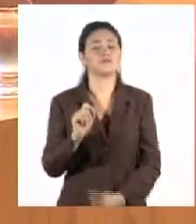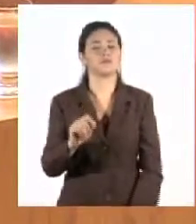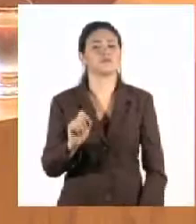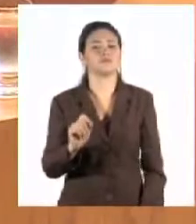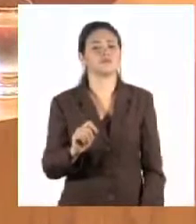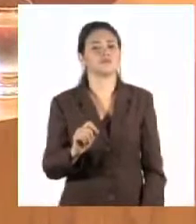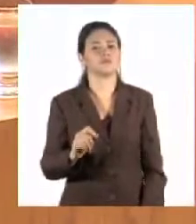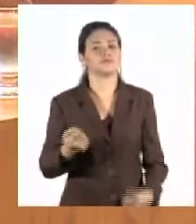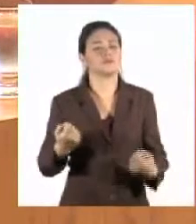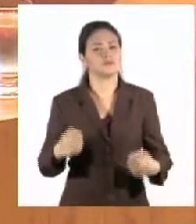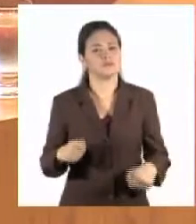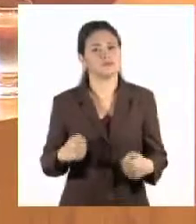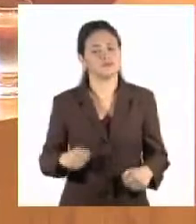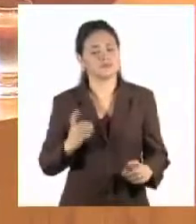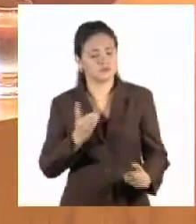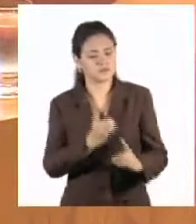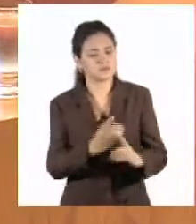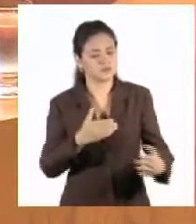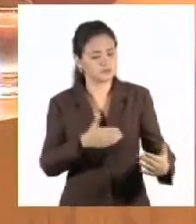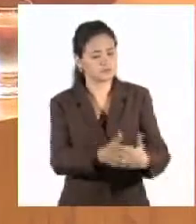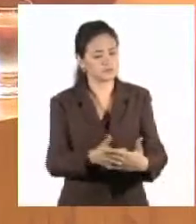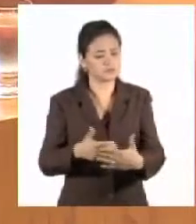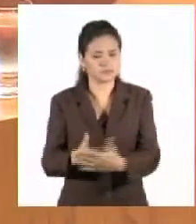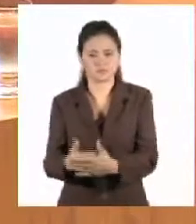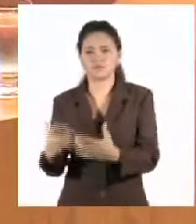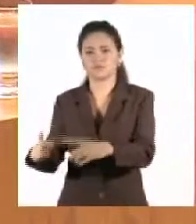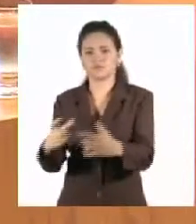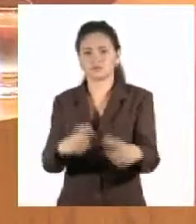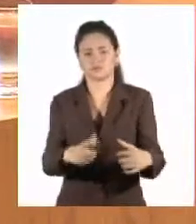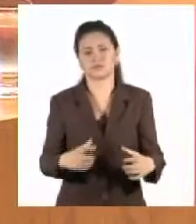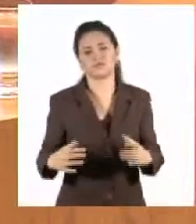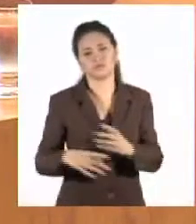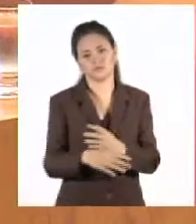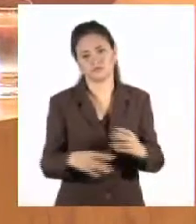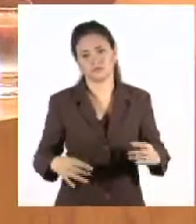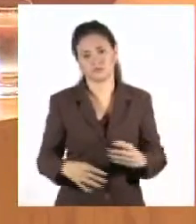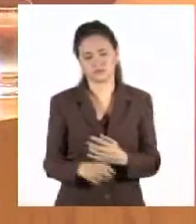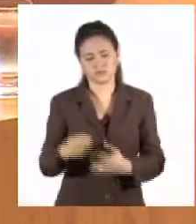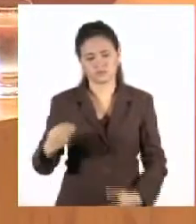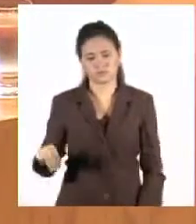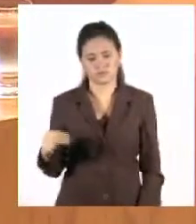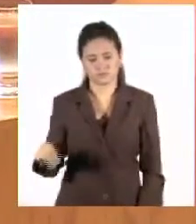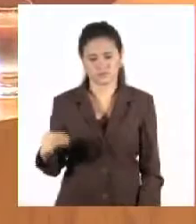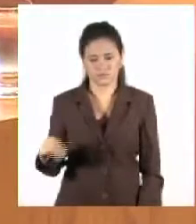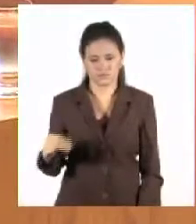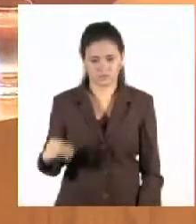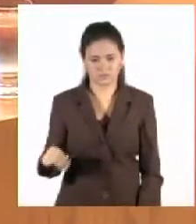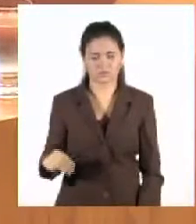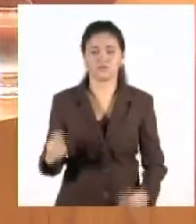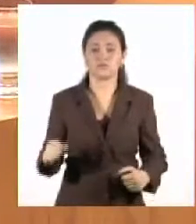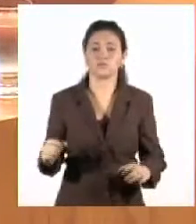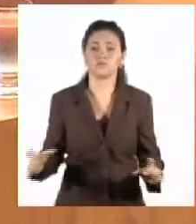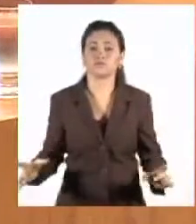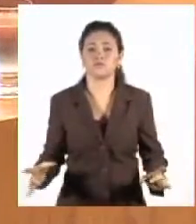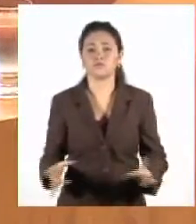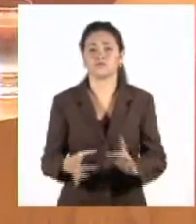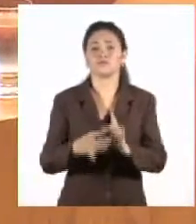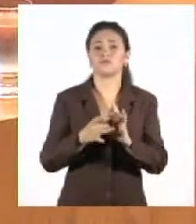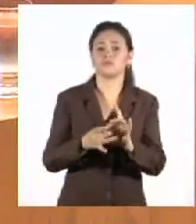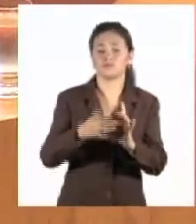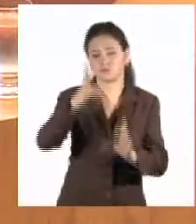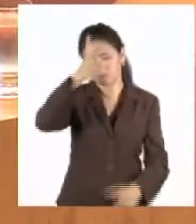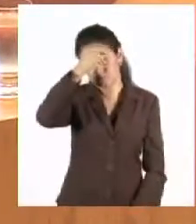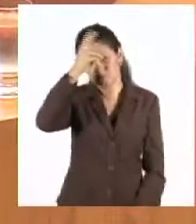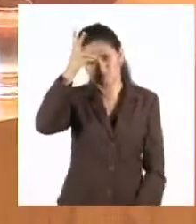os limites entre os municípios maranhenses. E isso só vai ser possível quando houver a junção de esforços entre os municípios